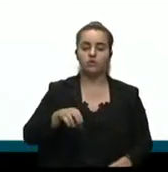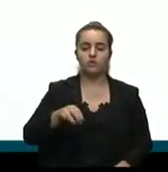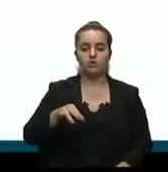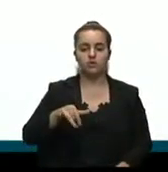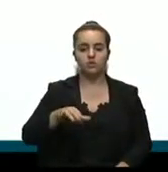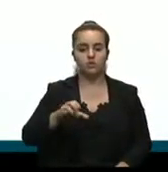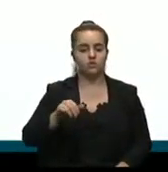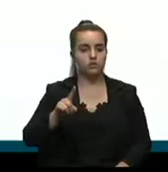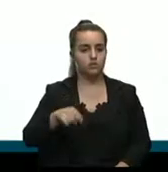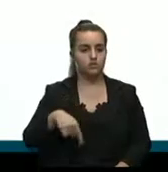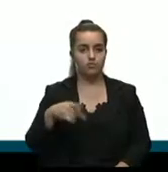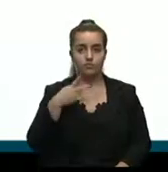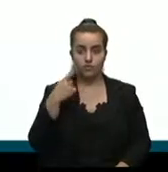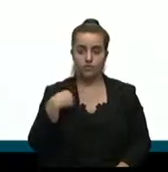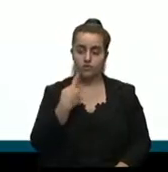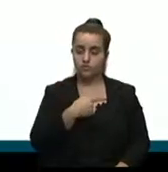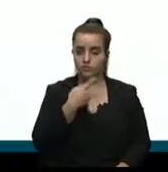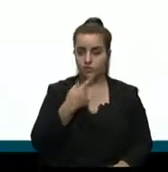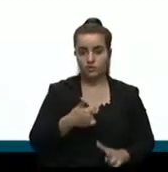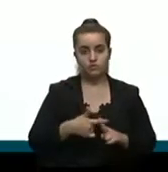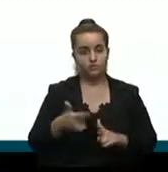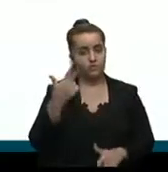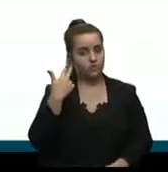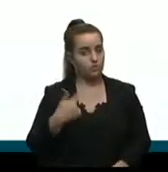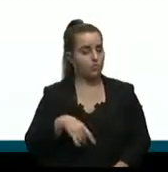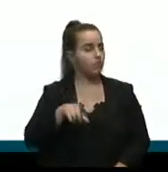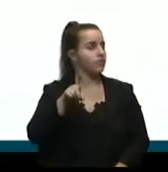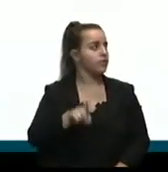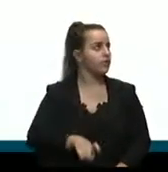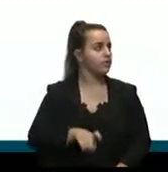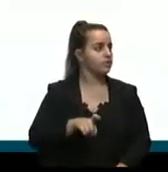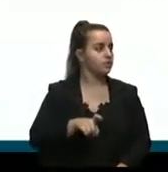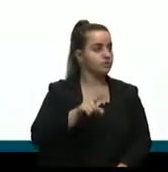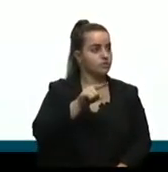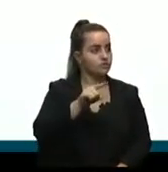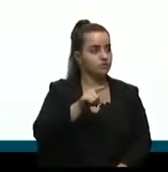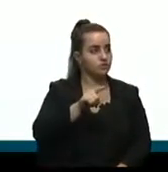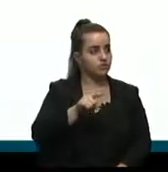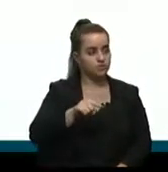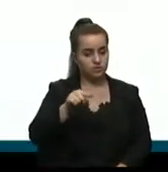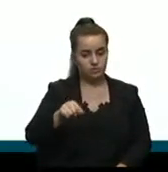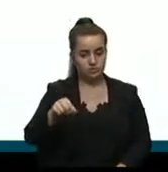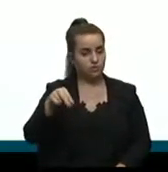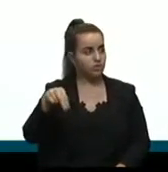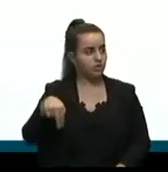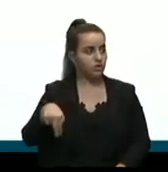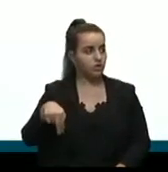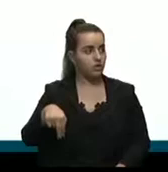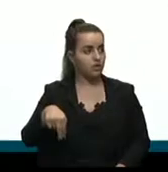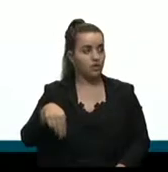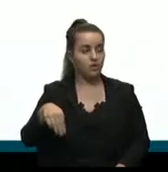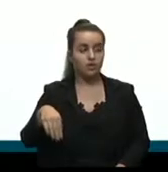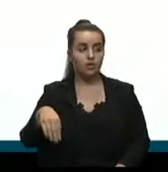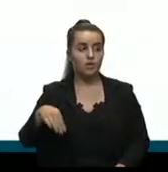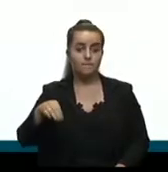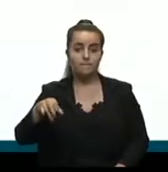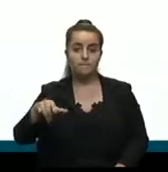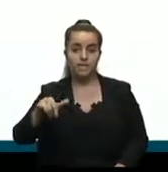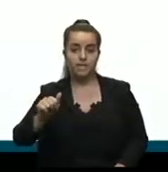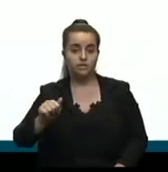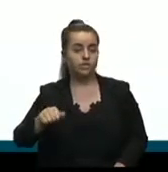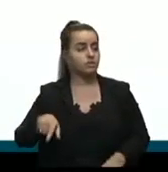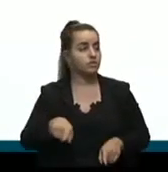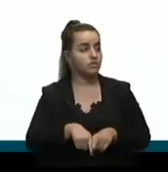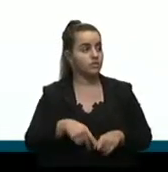indica que nós vamos tratar da distribuição normal, x, o tio n, média e